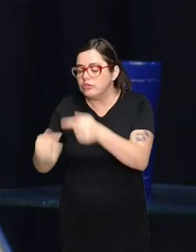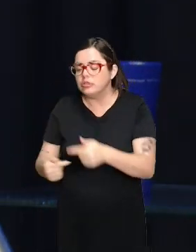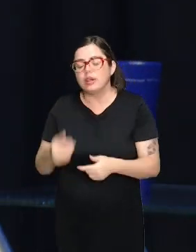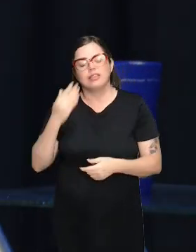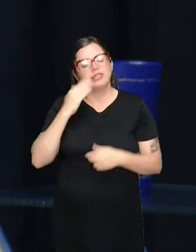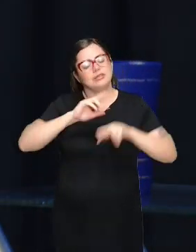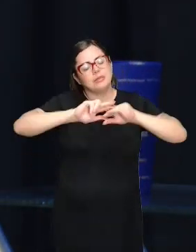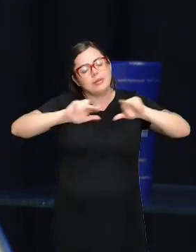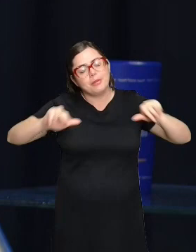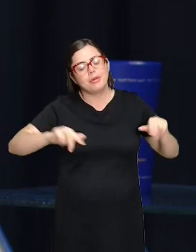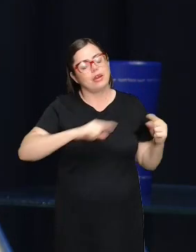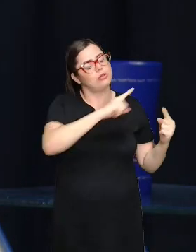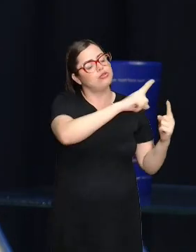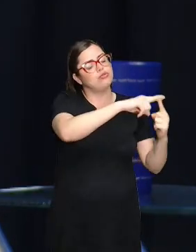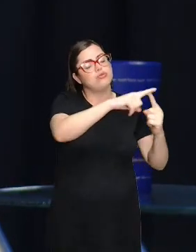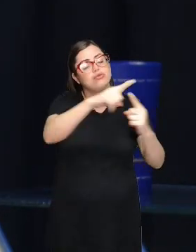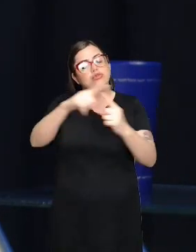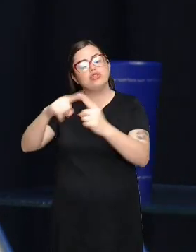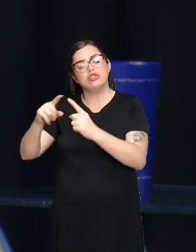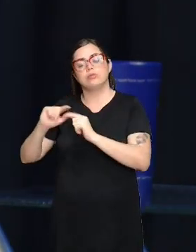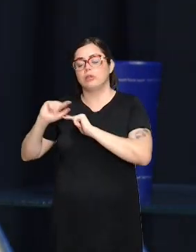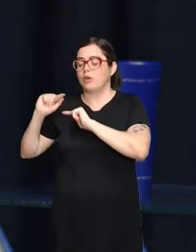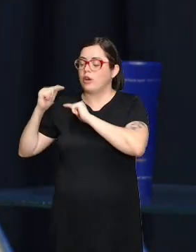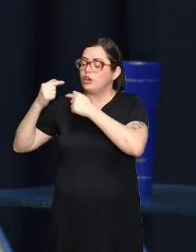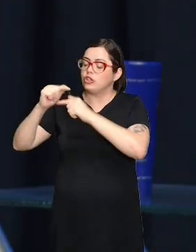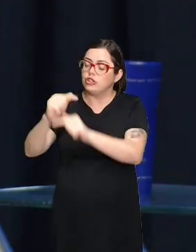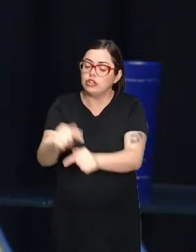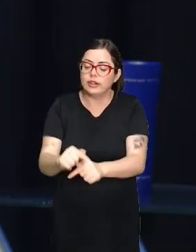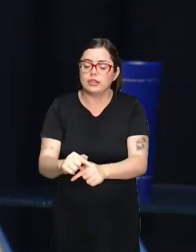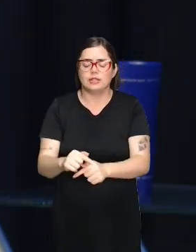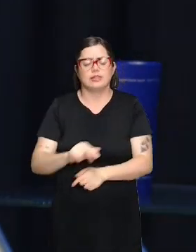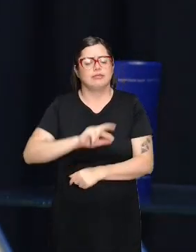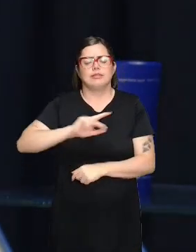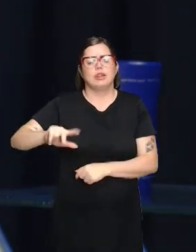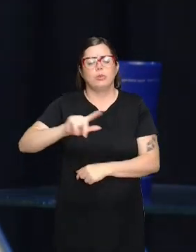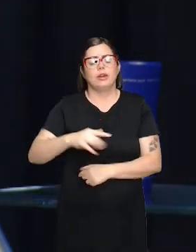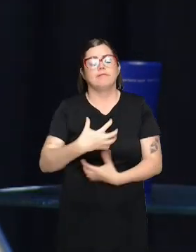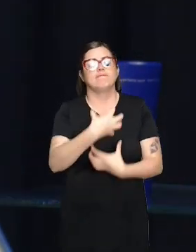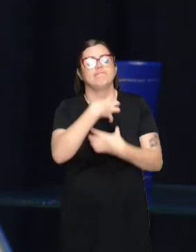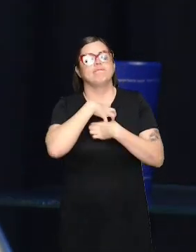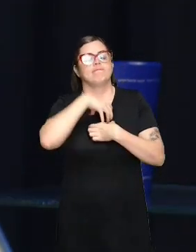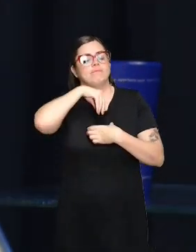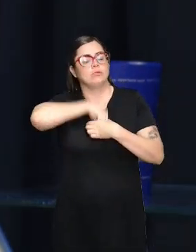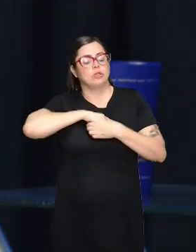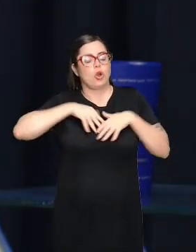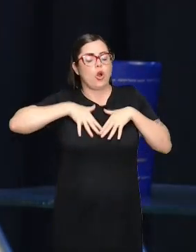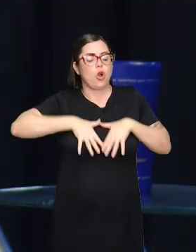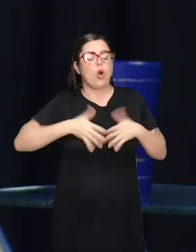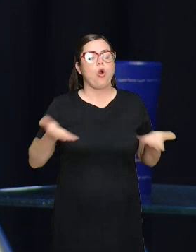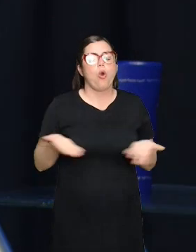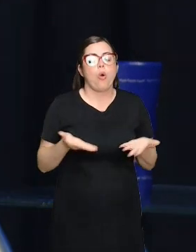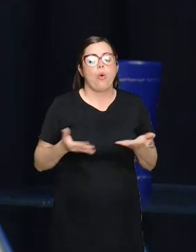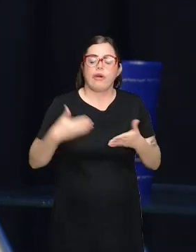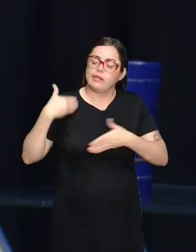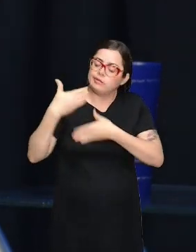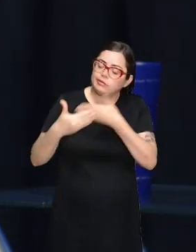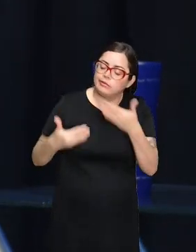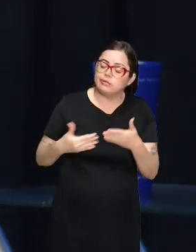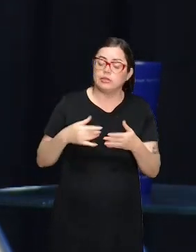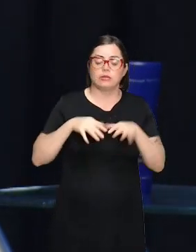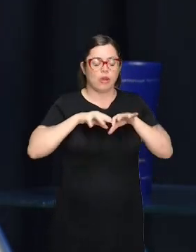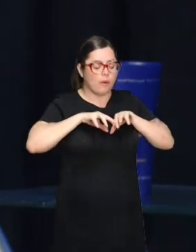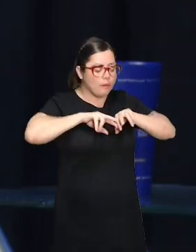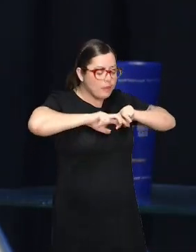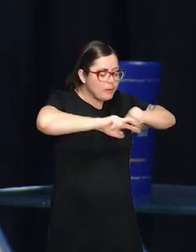tal forma, não faz sentido, porque é o que a pessoa é hoje, o que ela está buscando, quão atualizada ela está, qual que é a